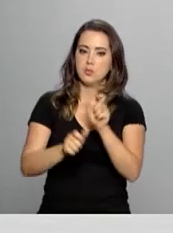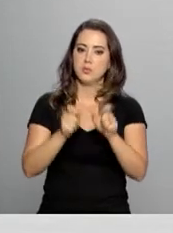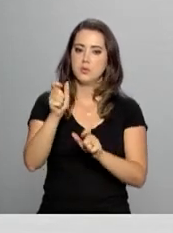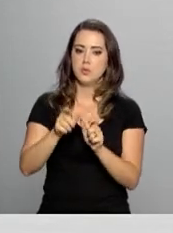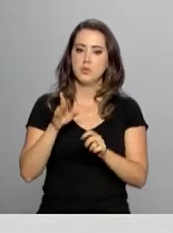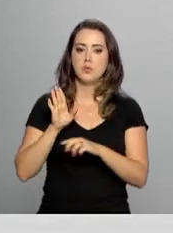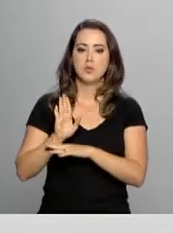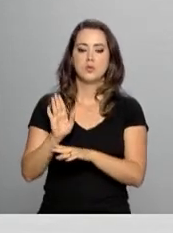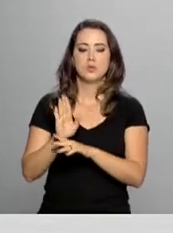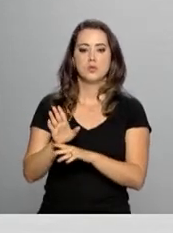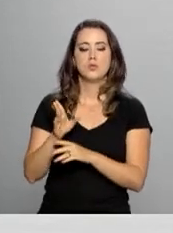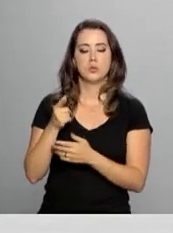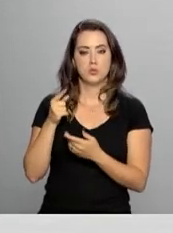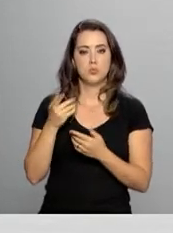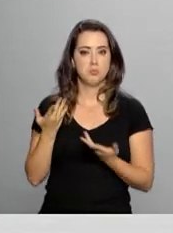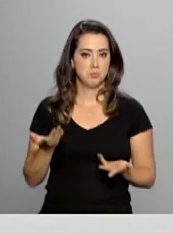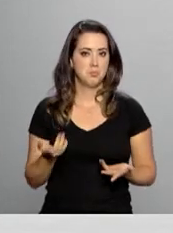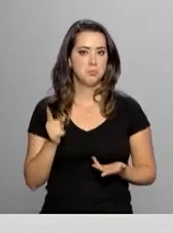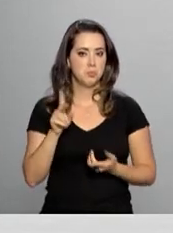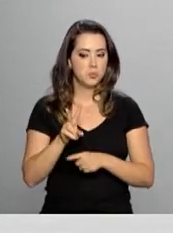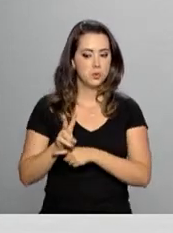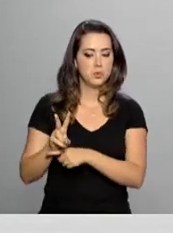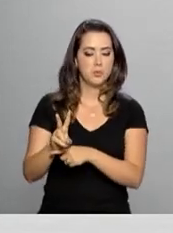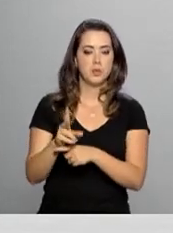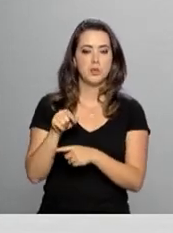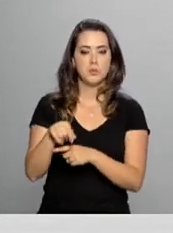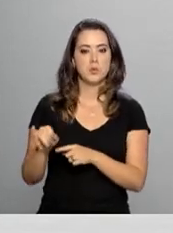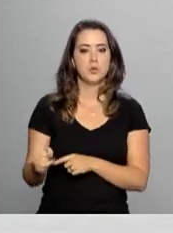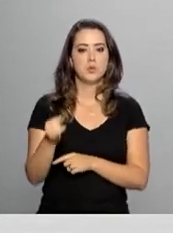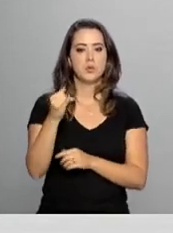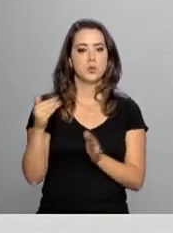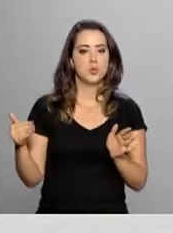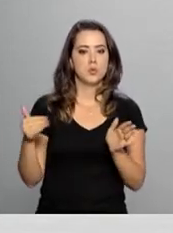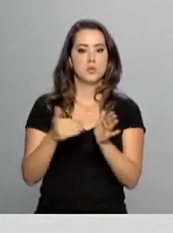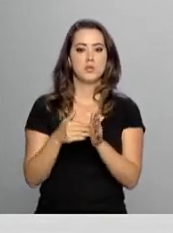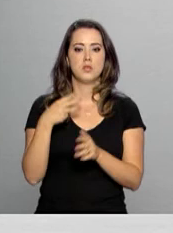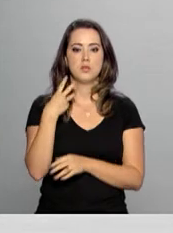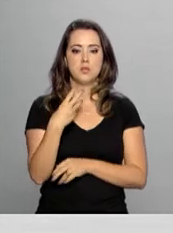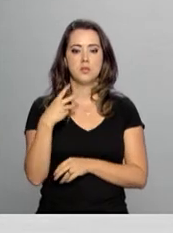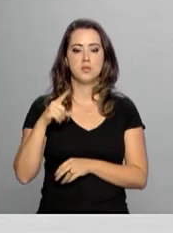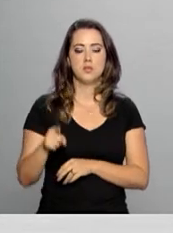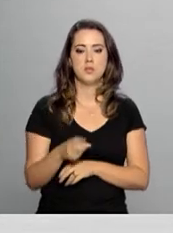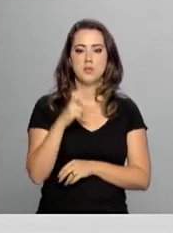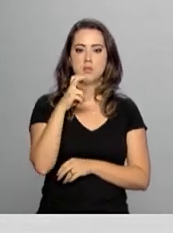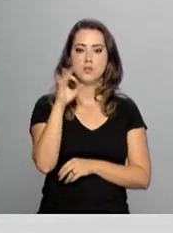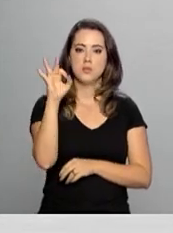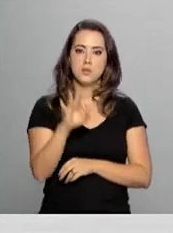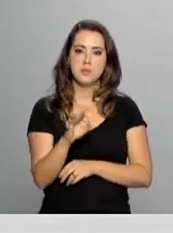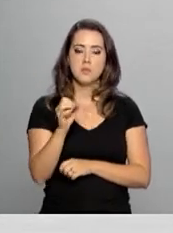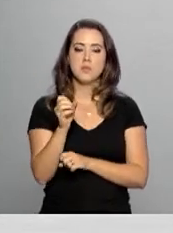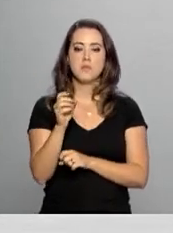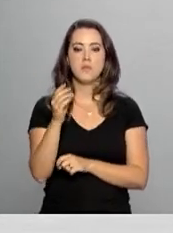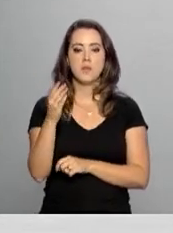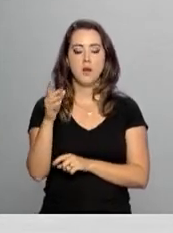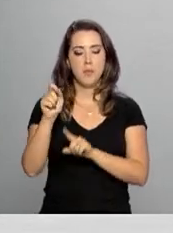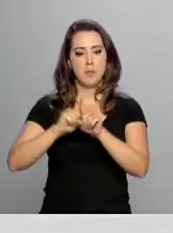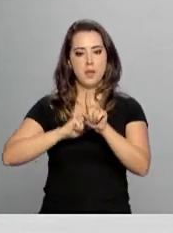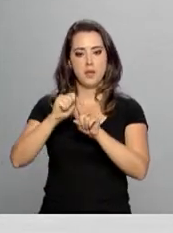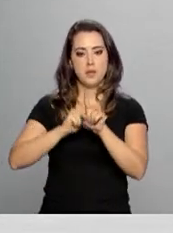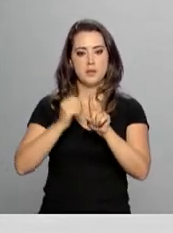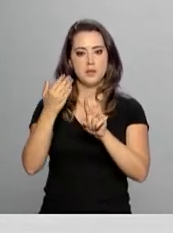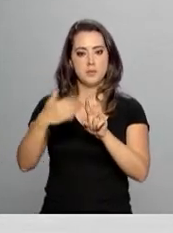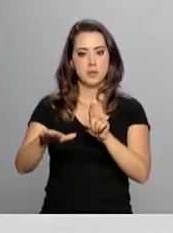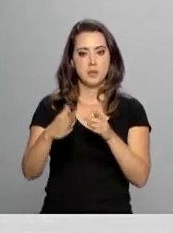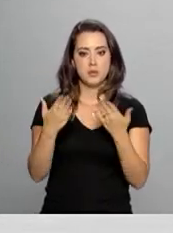podem ser beneficiados os juros não passam dos três e meio por cento ao mês metade com relação